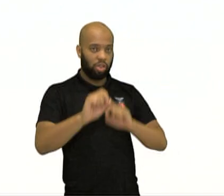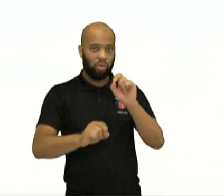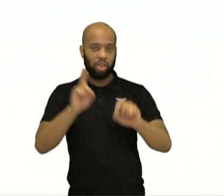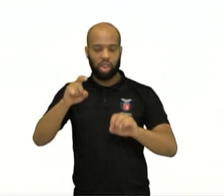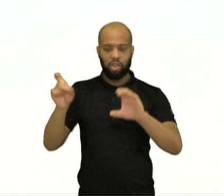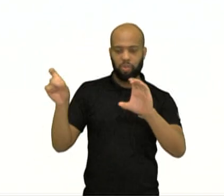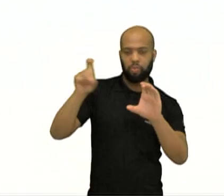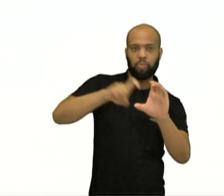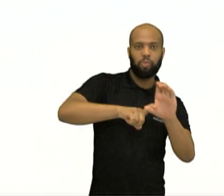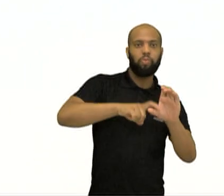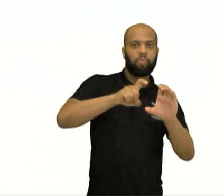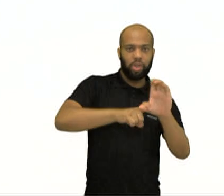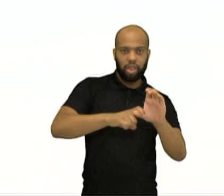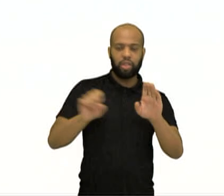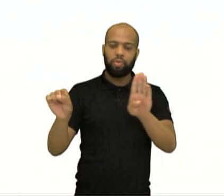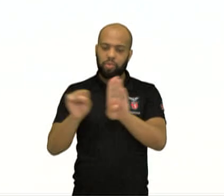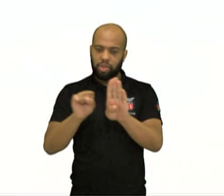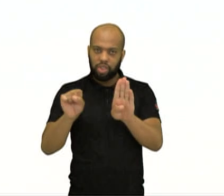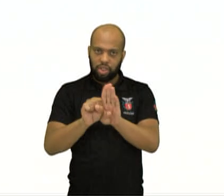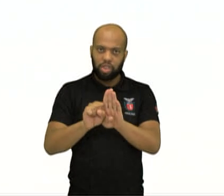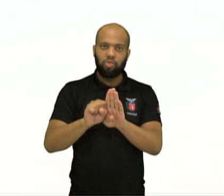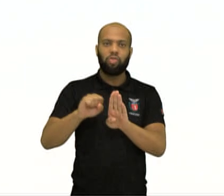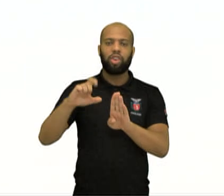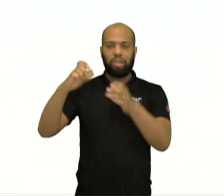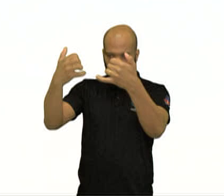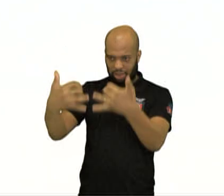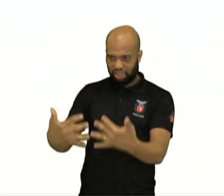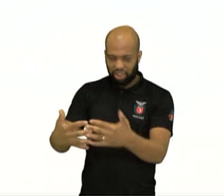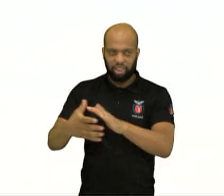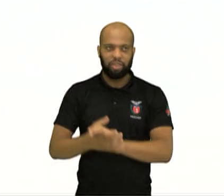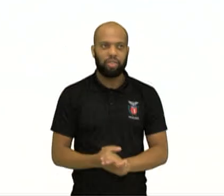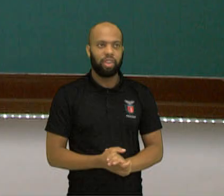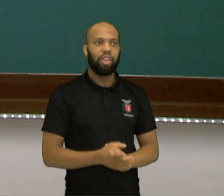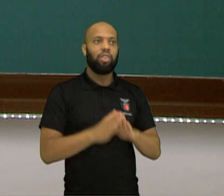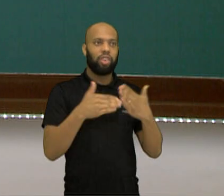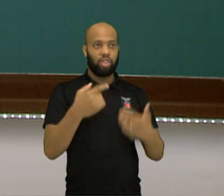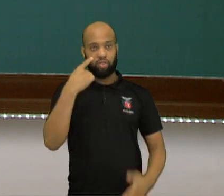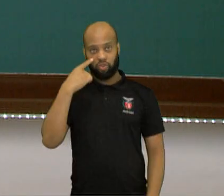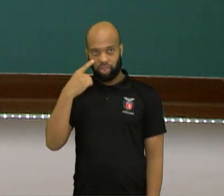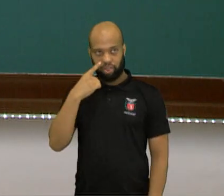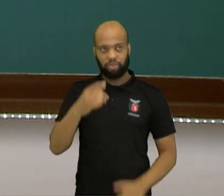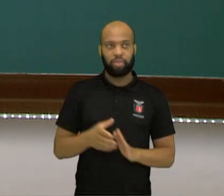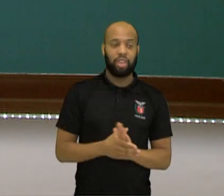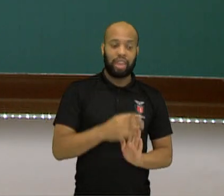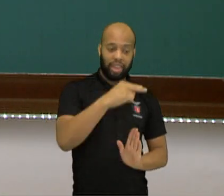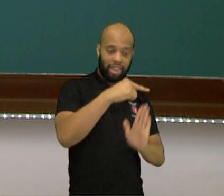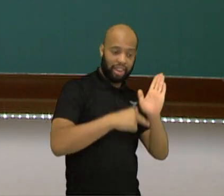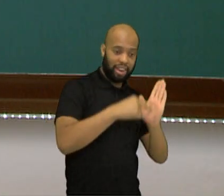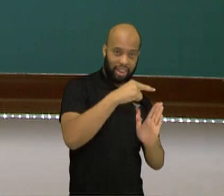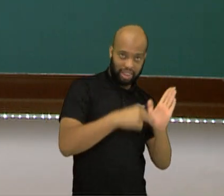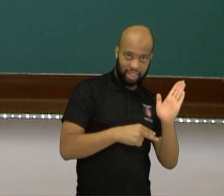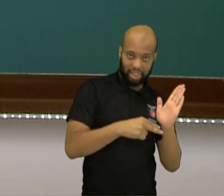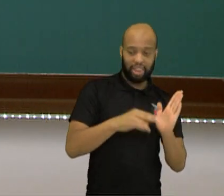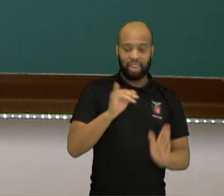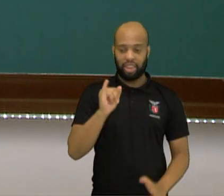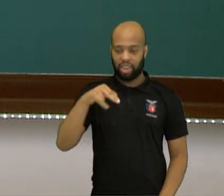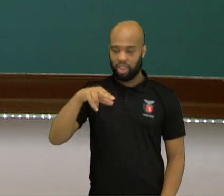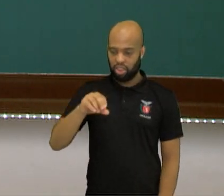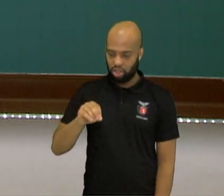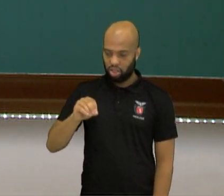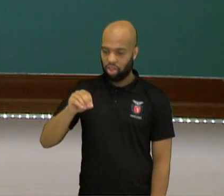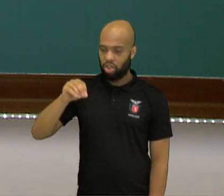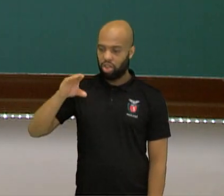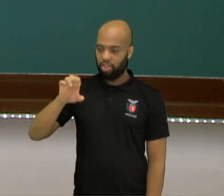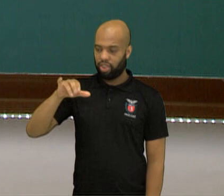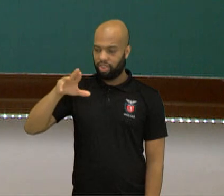a positiva. Ficaria, então, li, inocência de Toné. Tá ok? Pus